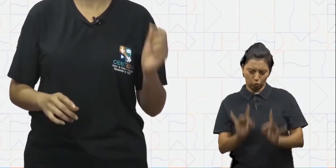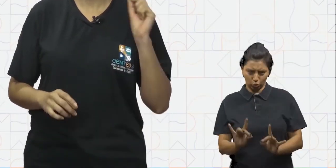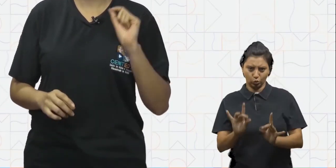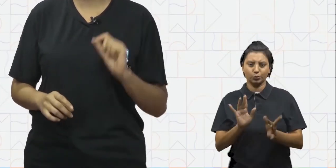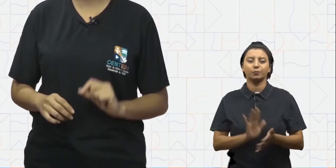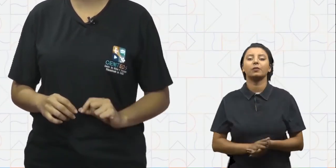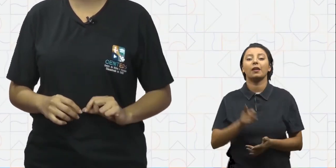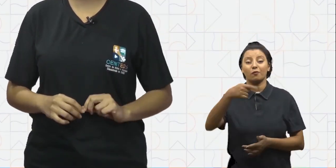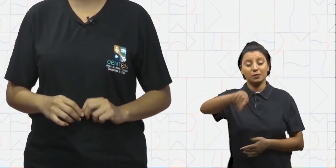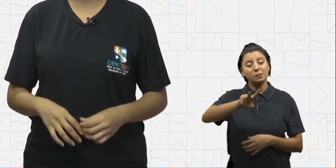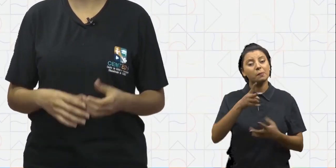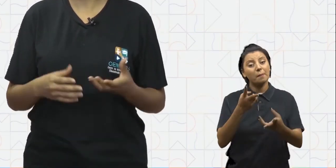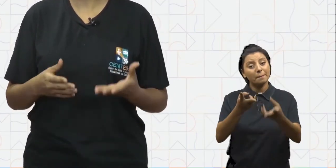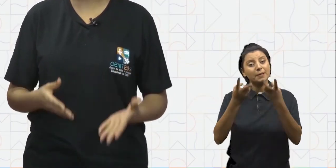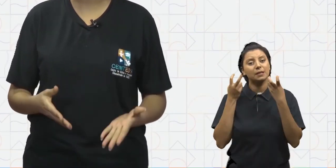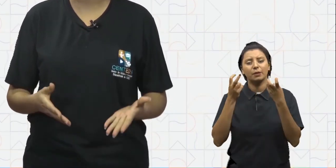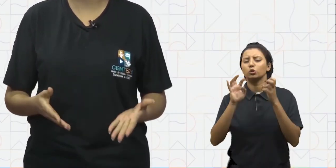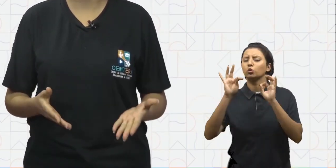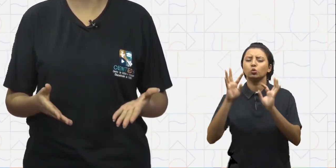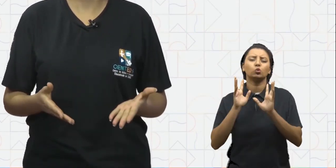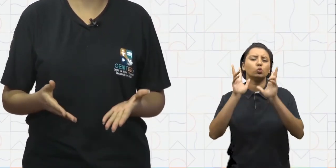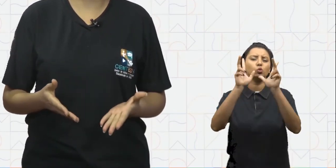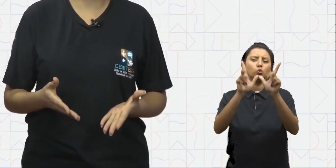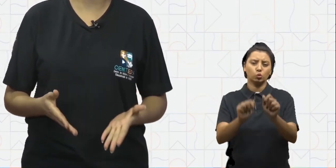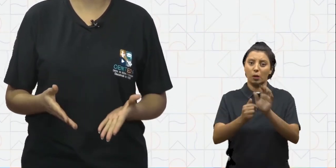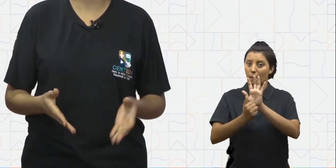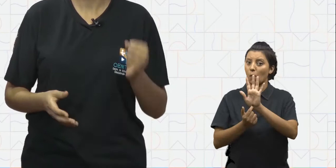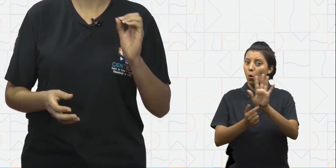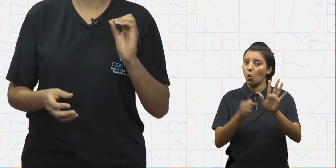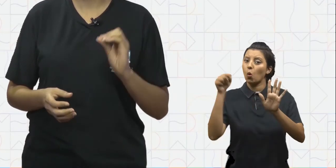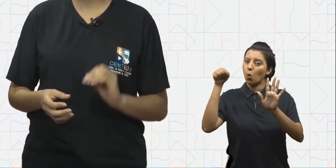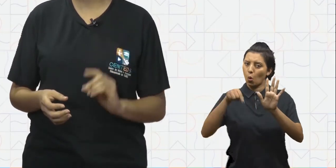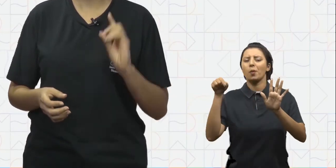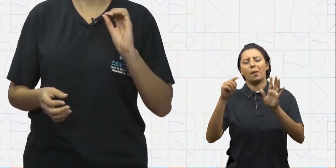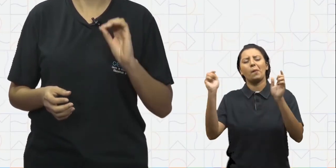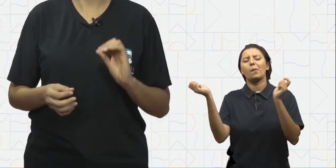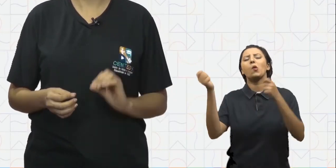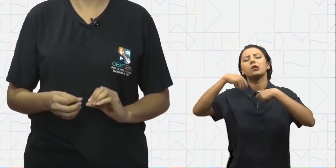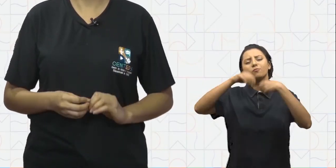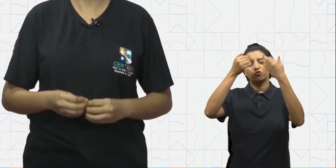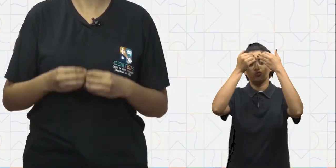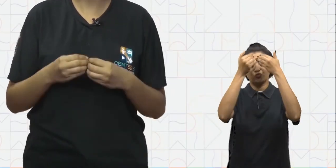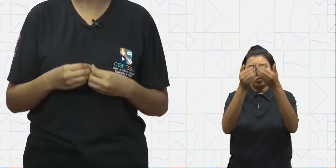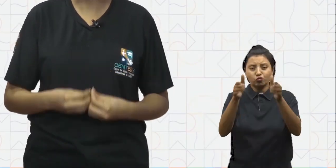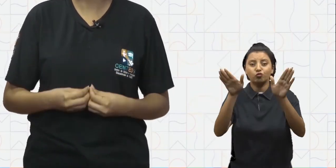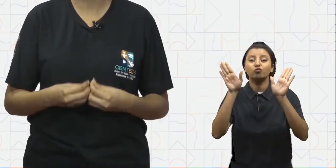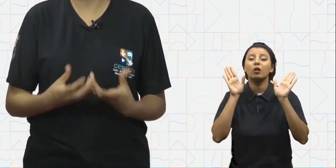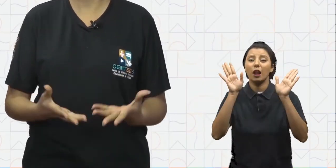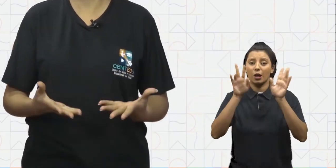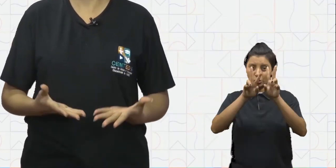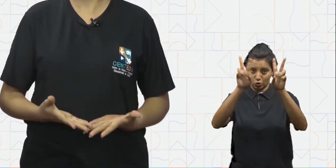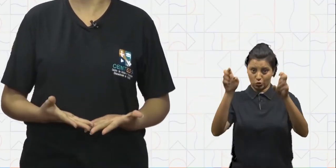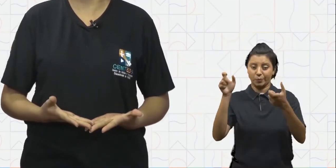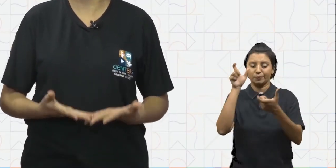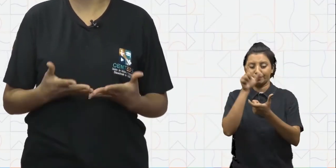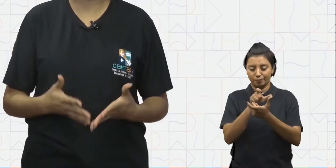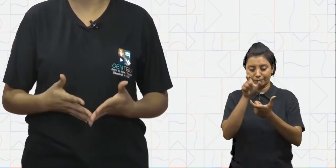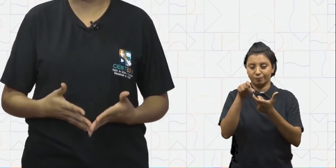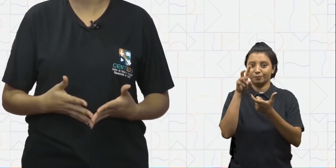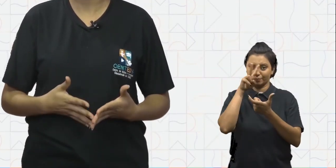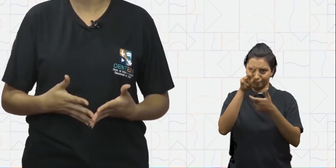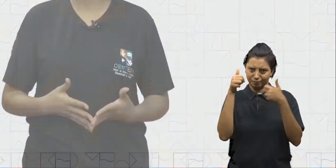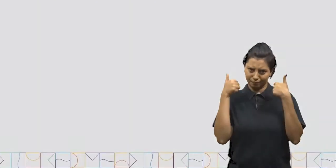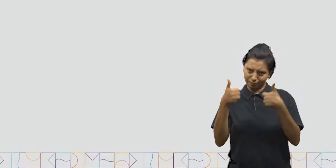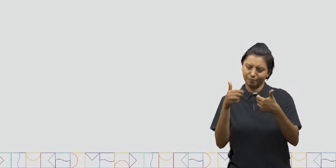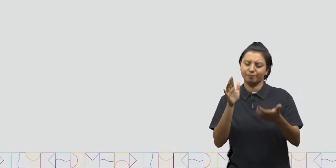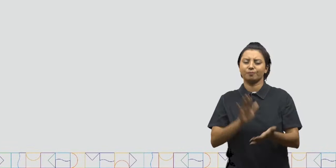direitinho. E você vai perceber que tudo isso que estou lhe mostrando se encaixa para entendermos melhor sobre a sílaba tônica. Está